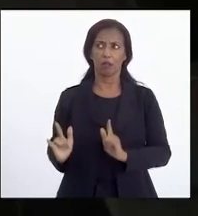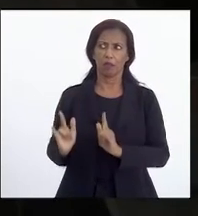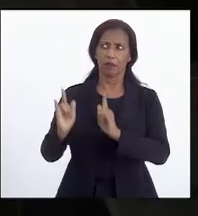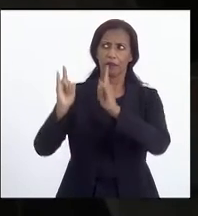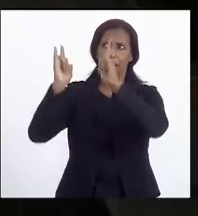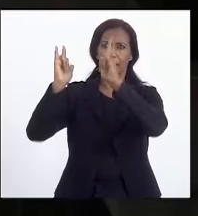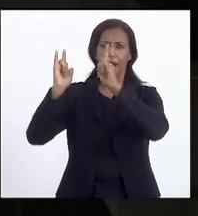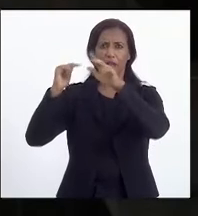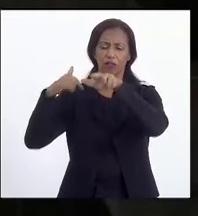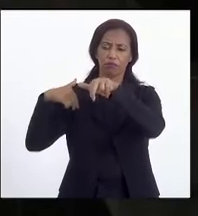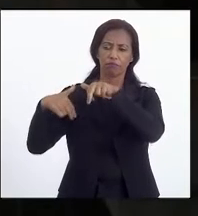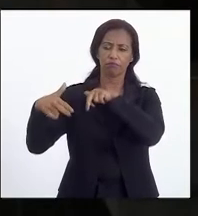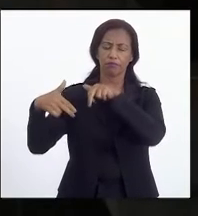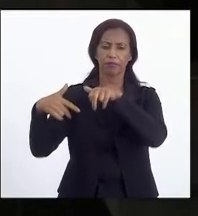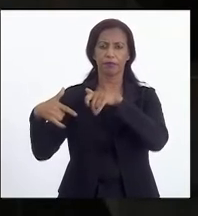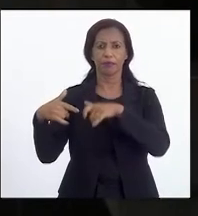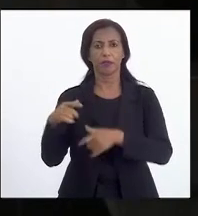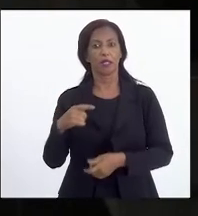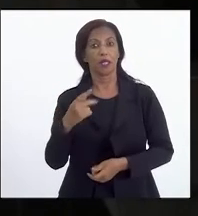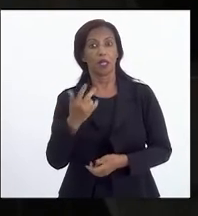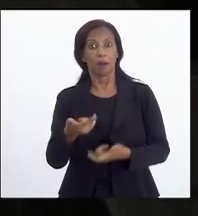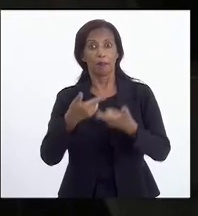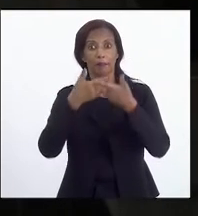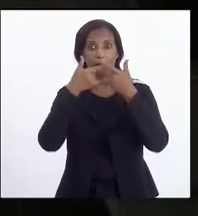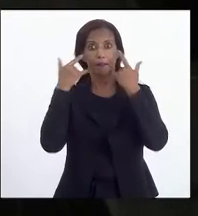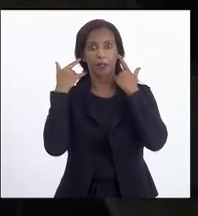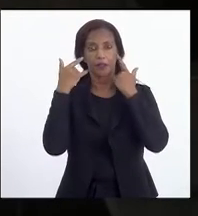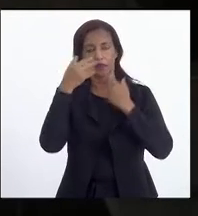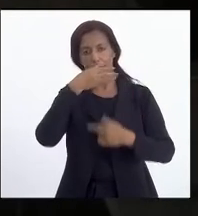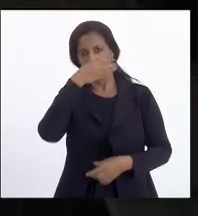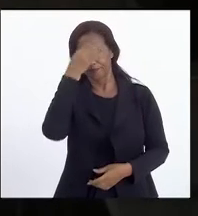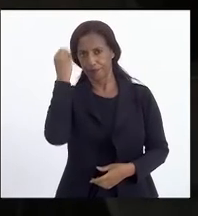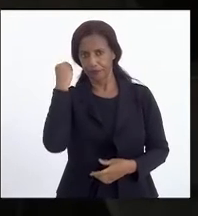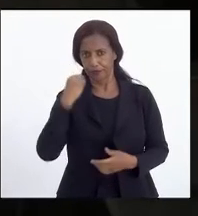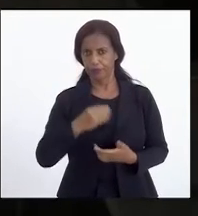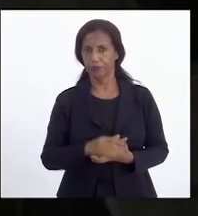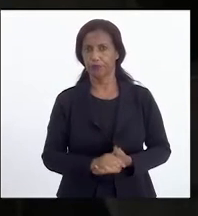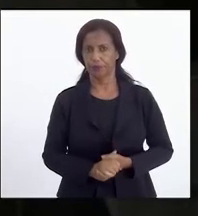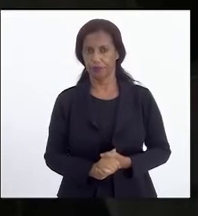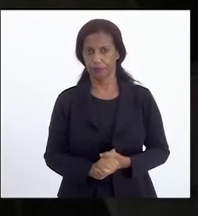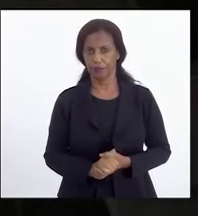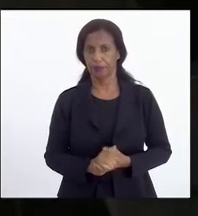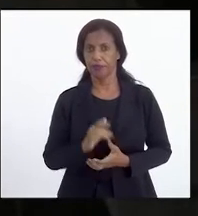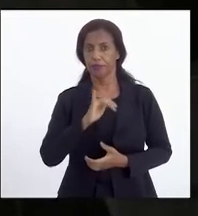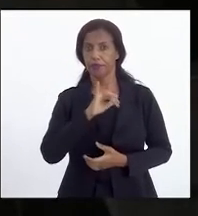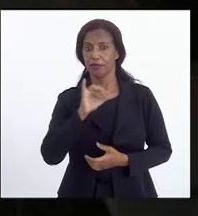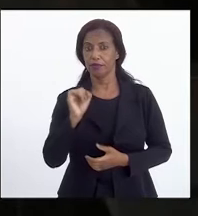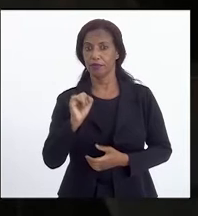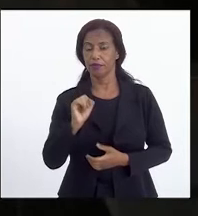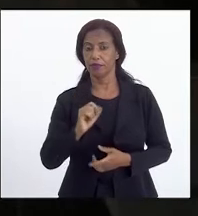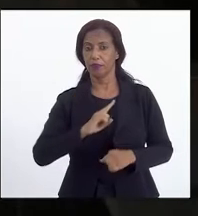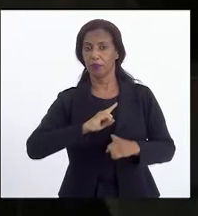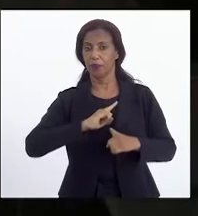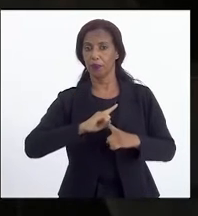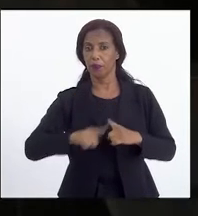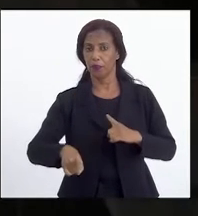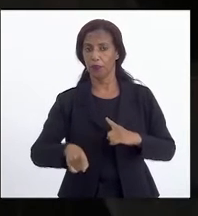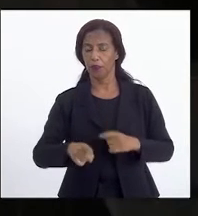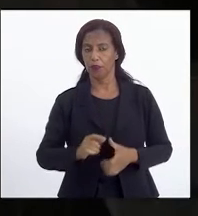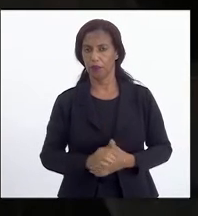Fluminense sem o uso de máscara E isto é